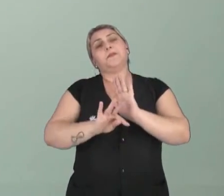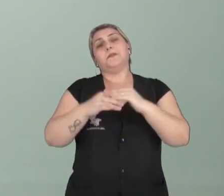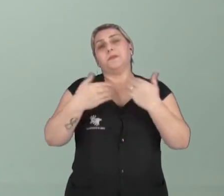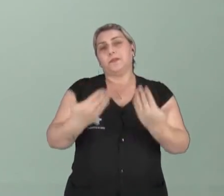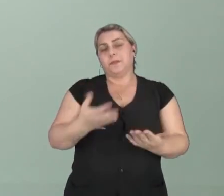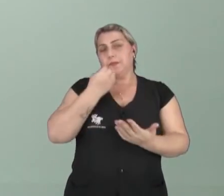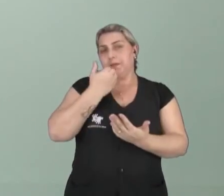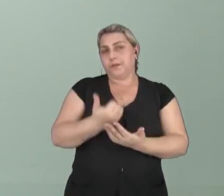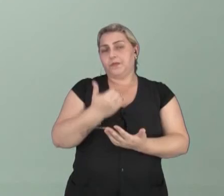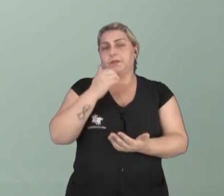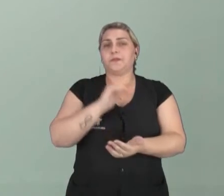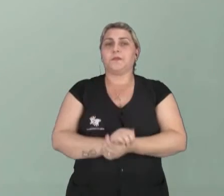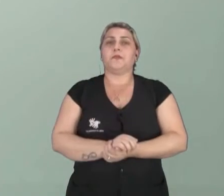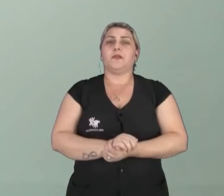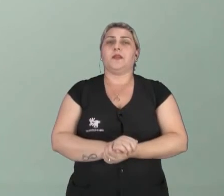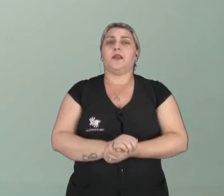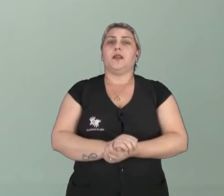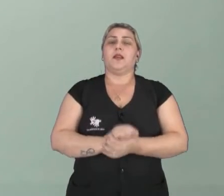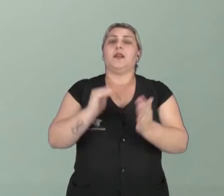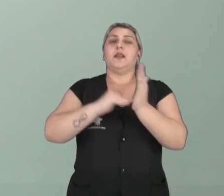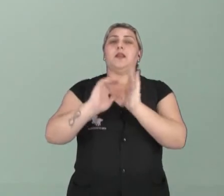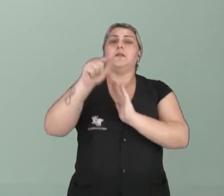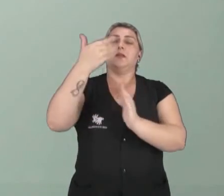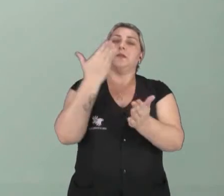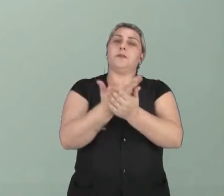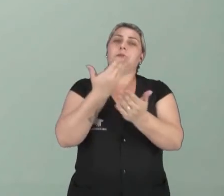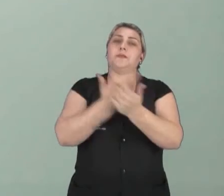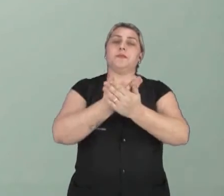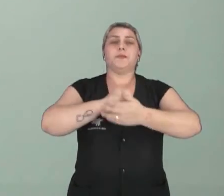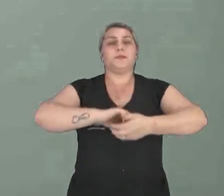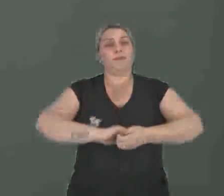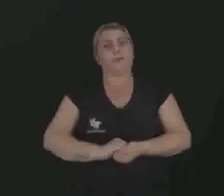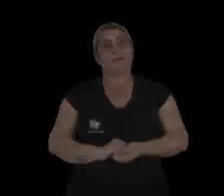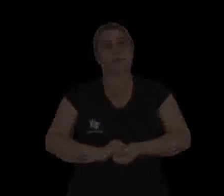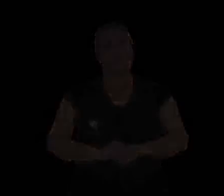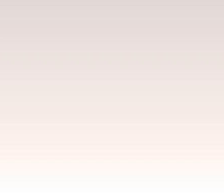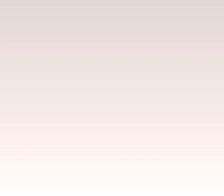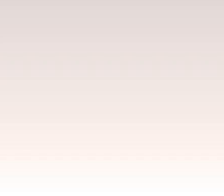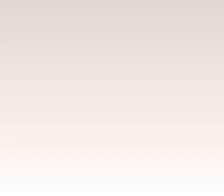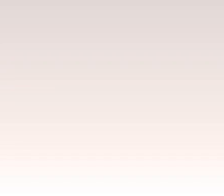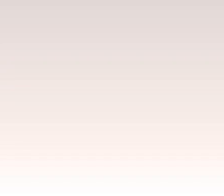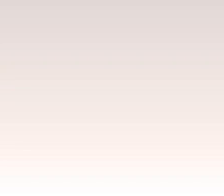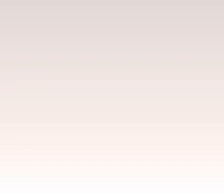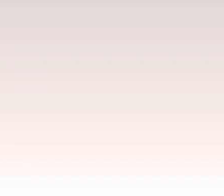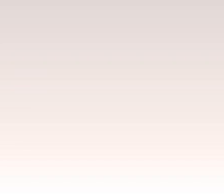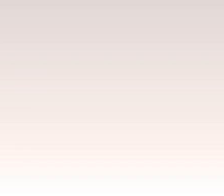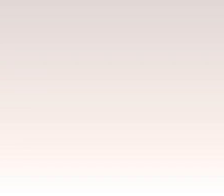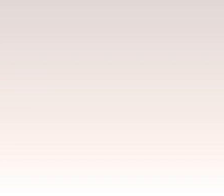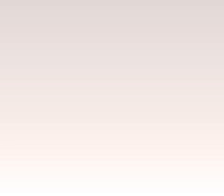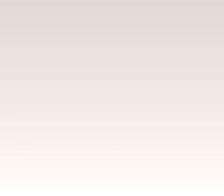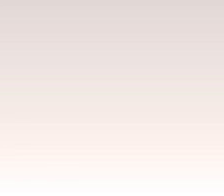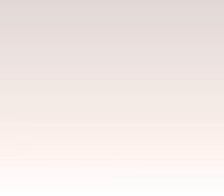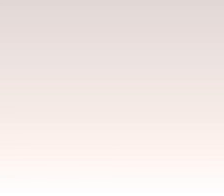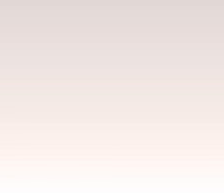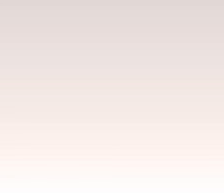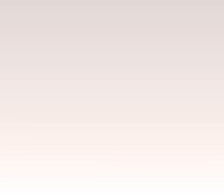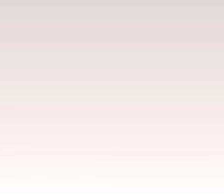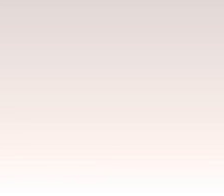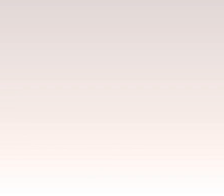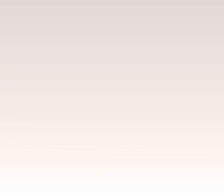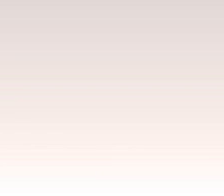seu discurso mesmo Tá bom então até a próxima aula E aí